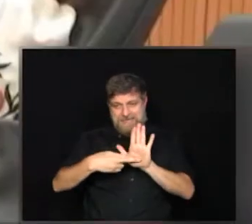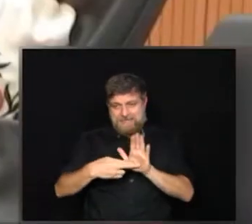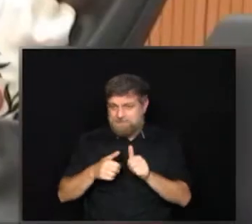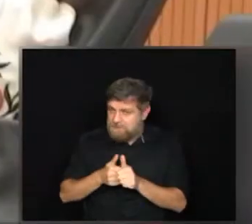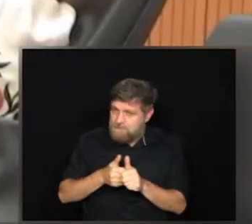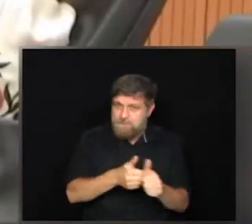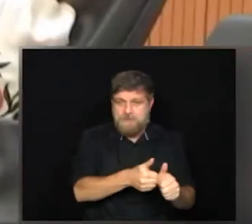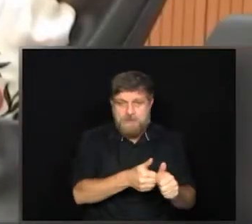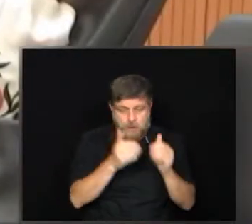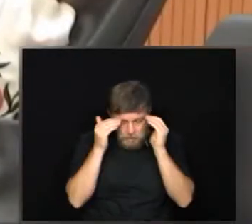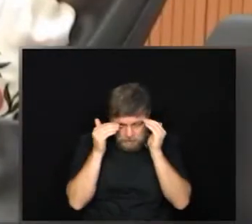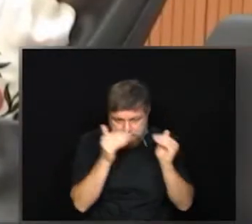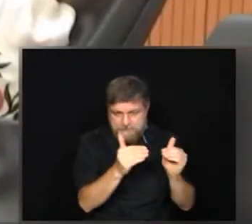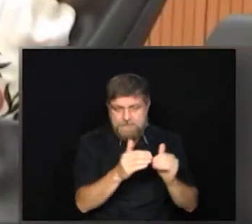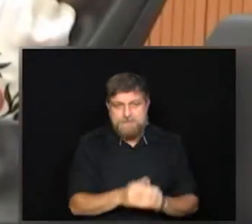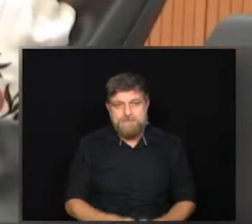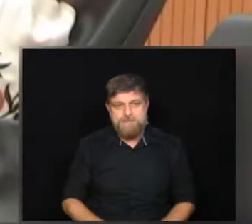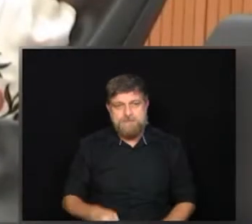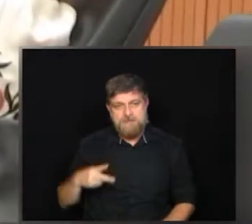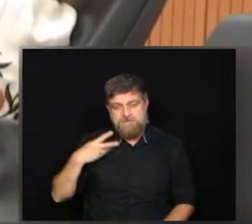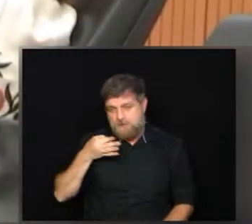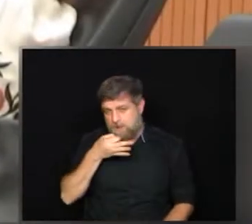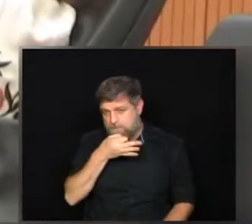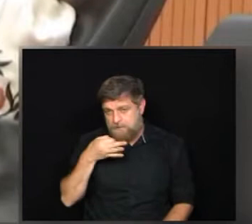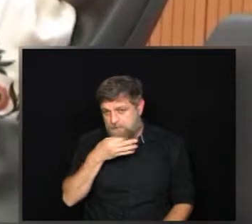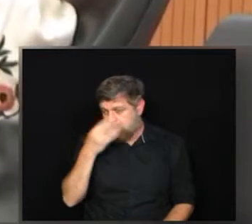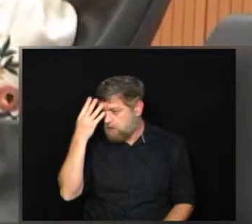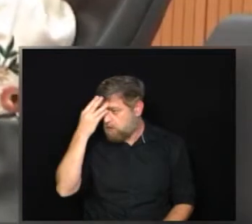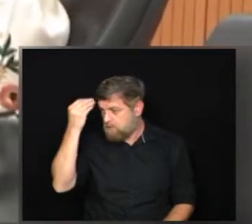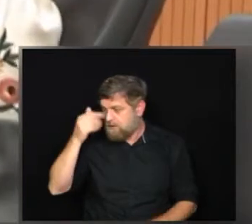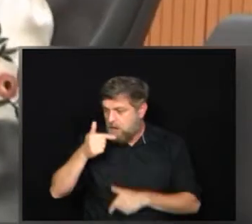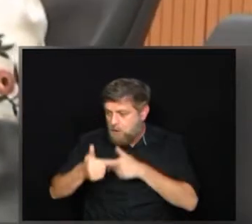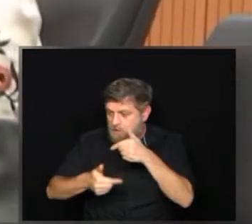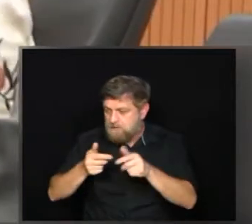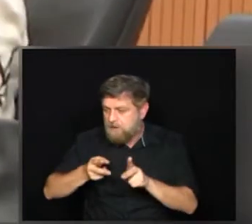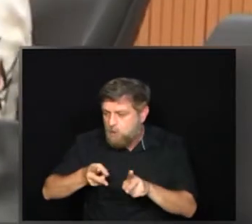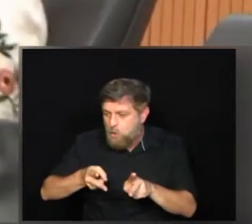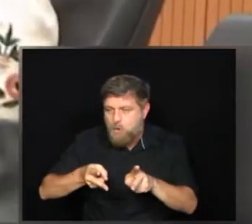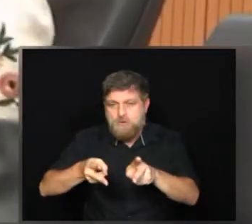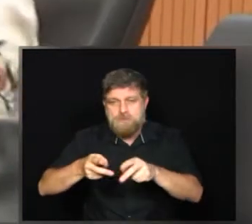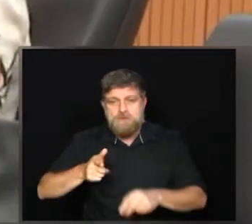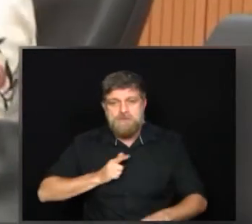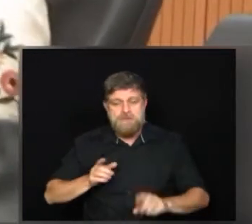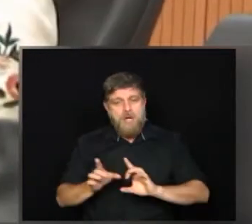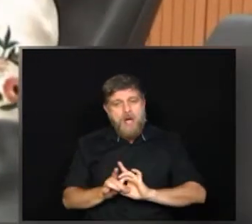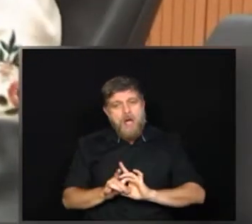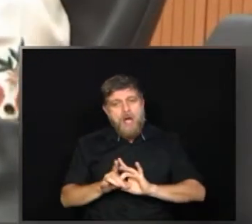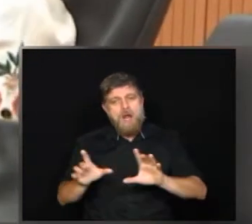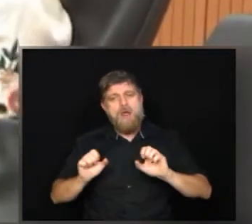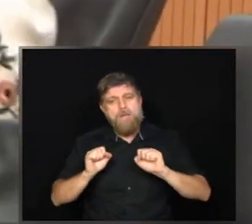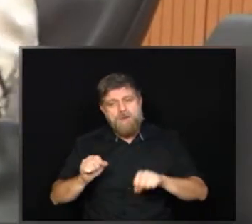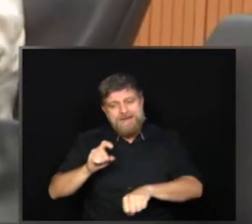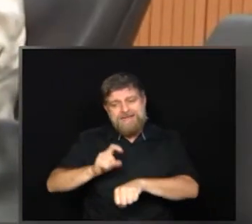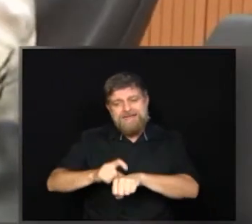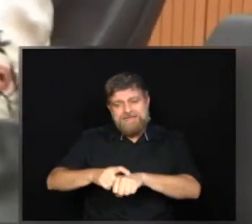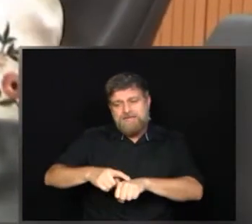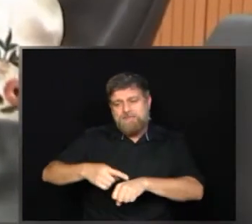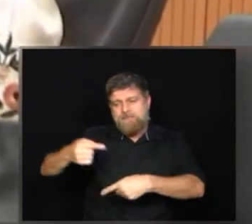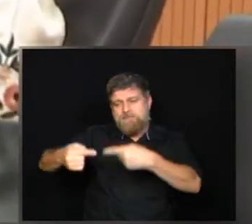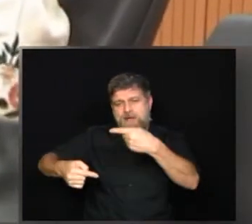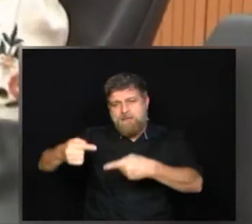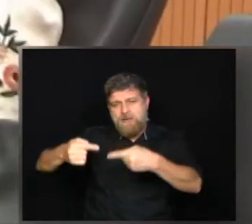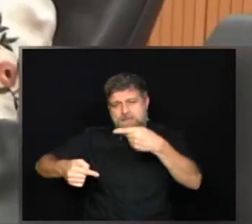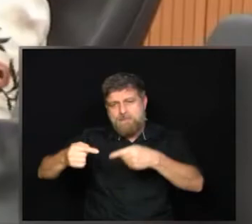seguir. Para Jair da Farmácia, os trabalhos da comissão continuam e deixam em aberto mais temas possíveis para